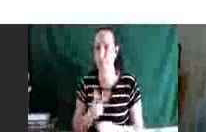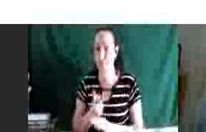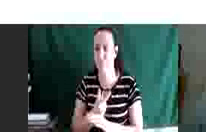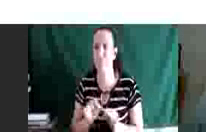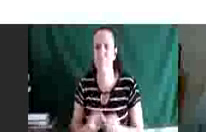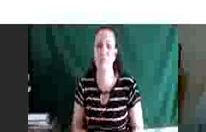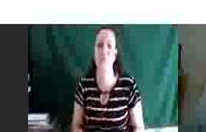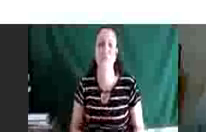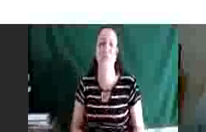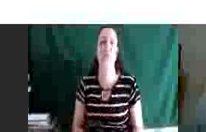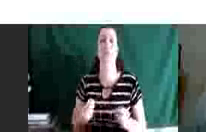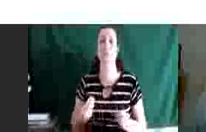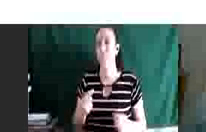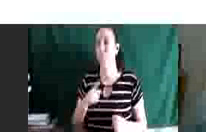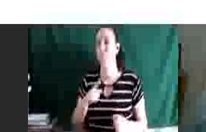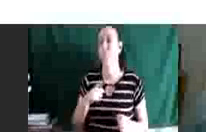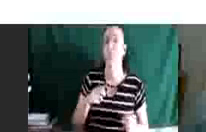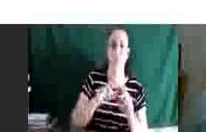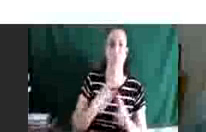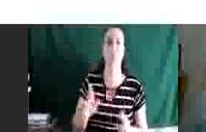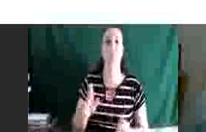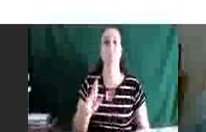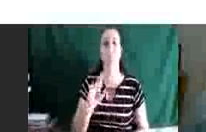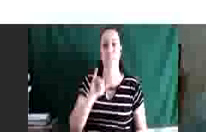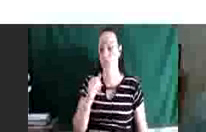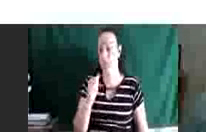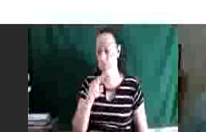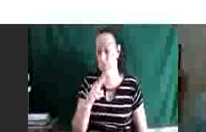Onde está meu slide que eu não estou vendo?